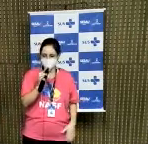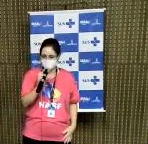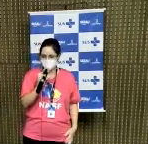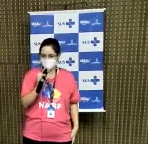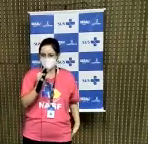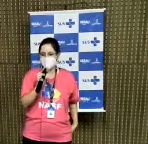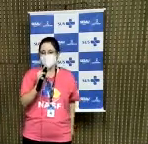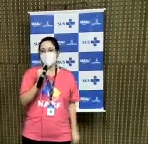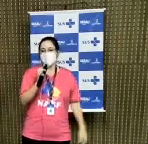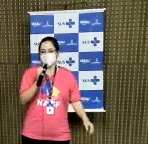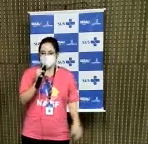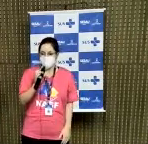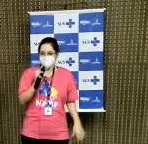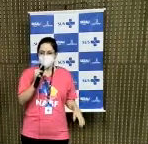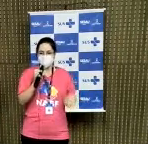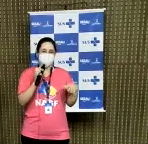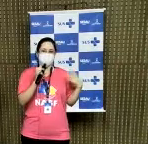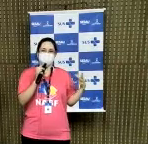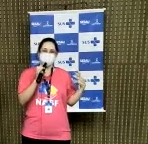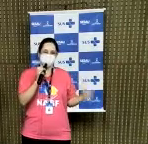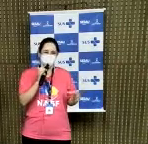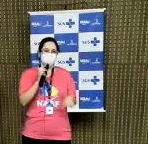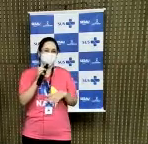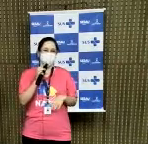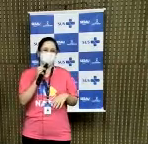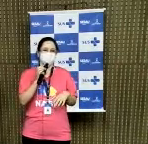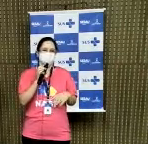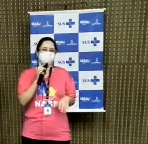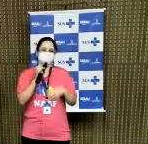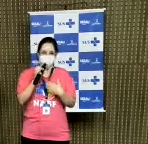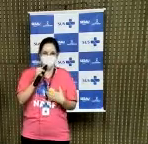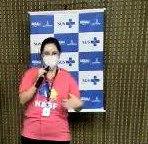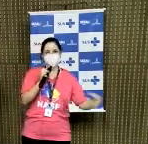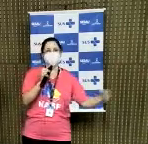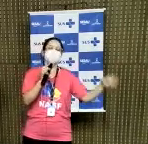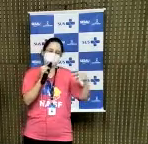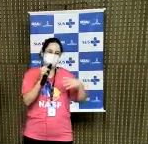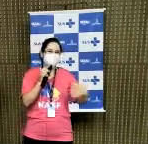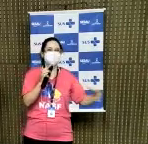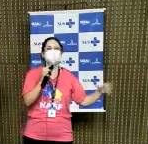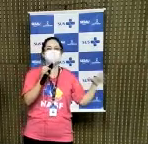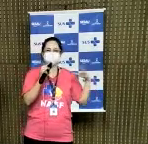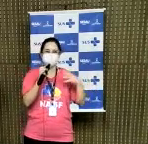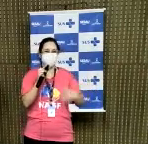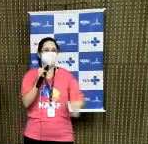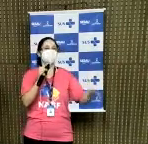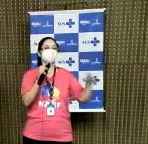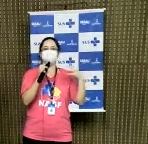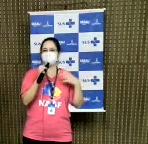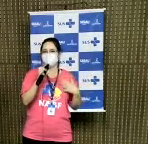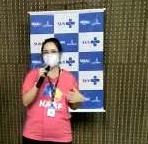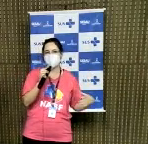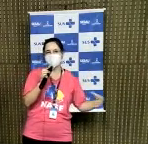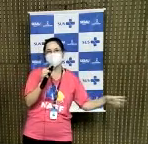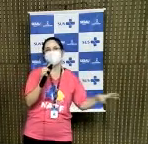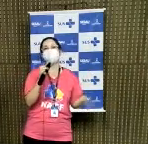psicóloga. Bem, nós percebemos assim, no começo está bem batido, né? A gente sabe que a pandemia